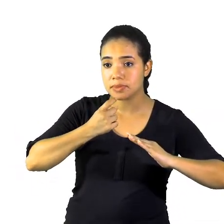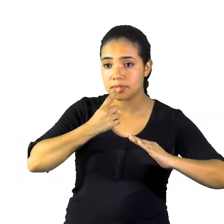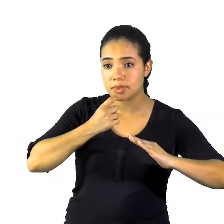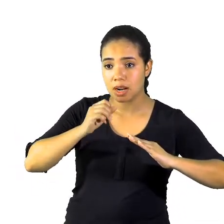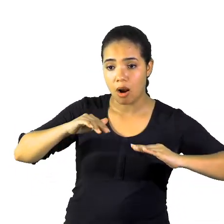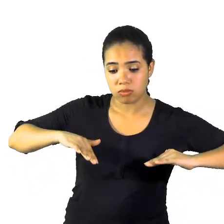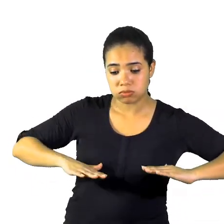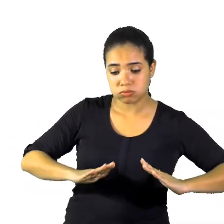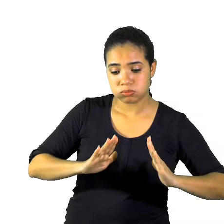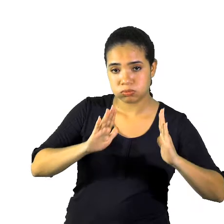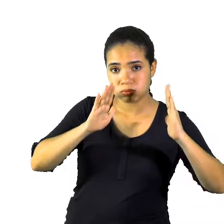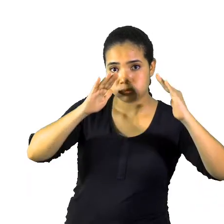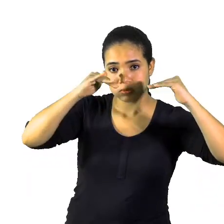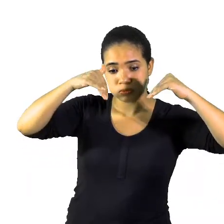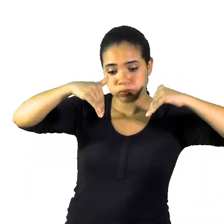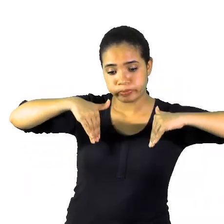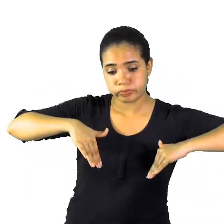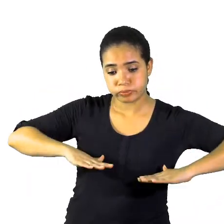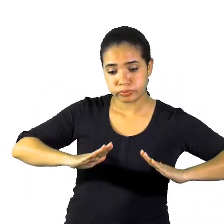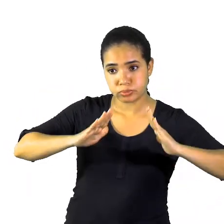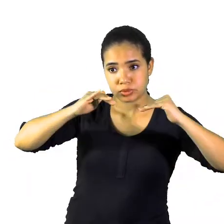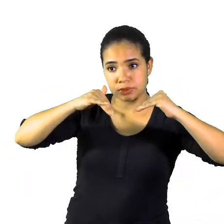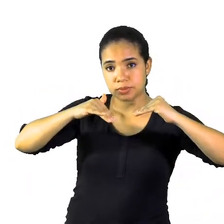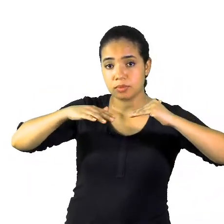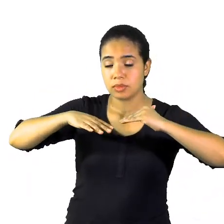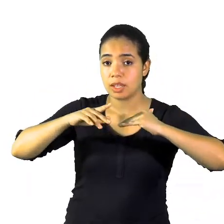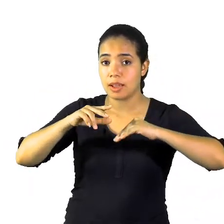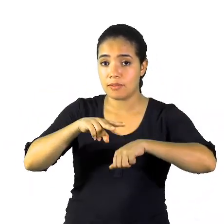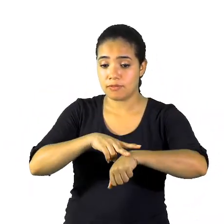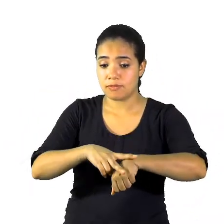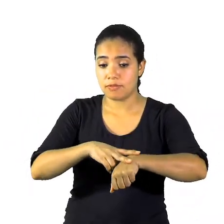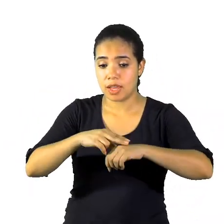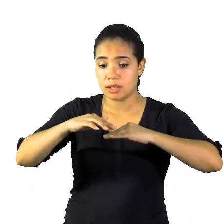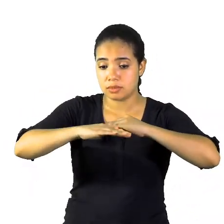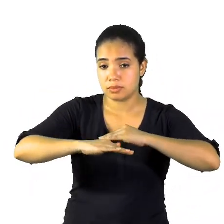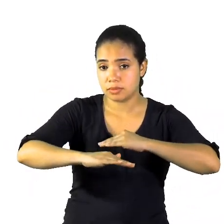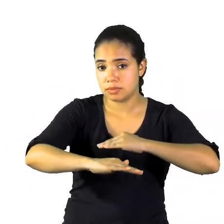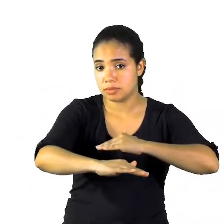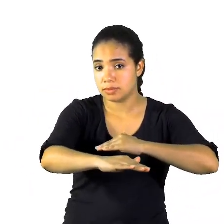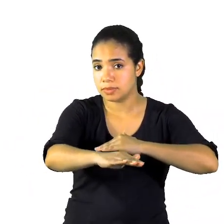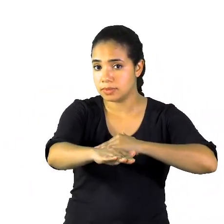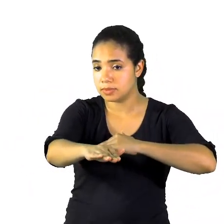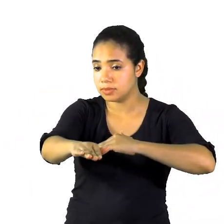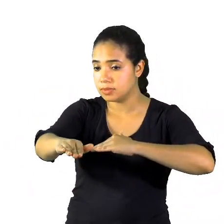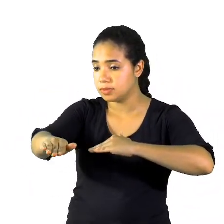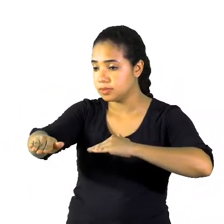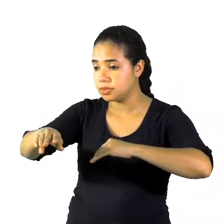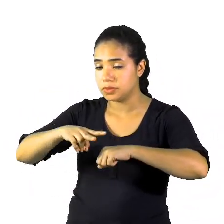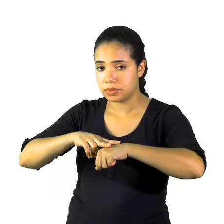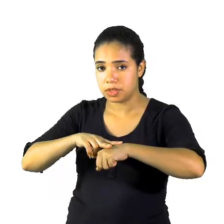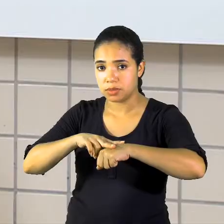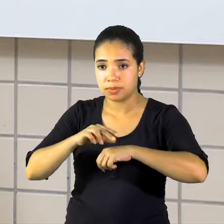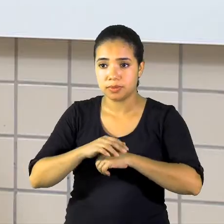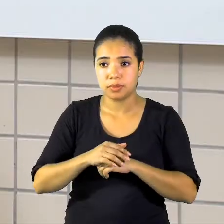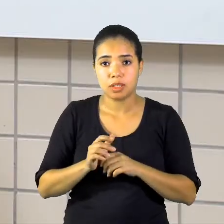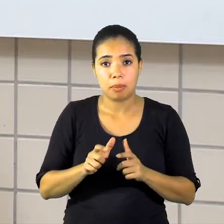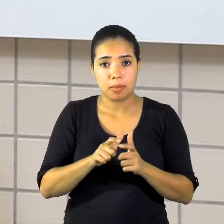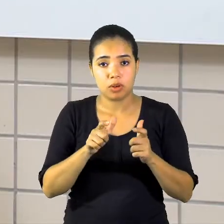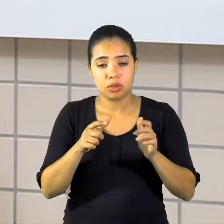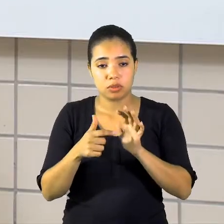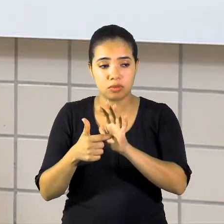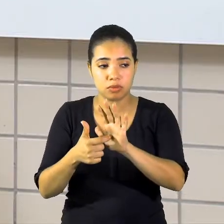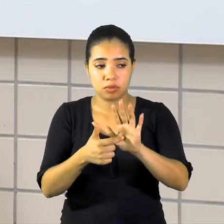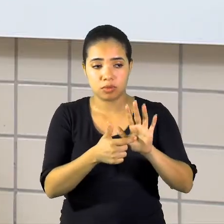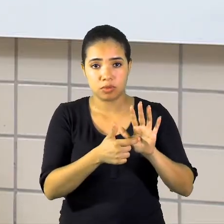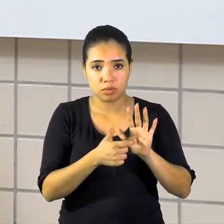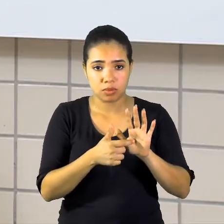mais altas, enquanto que as partes verdes são as partes mais baixas. E isso na maioria dos mapas, quando eu vou